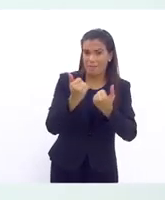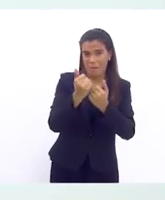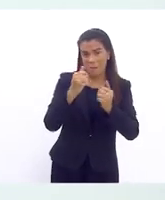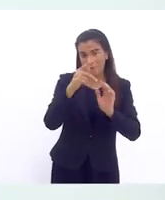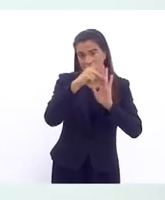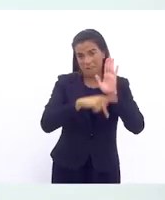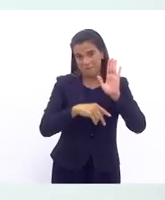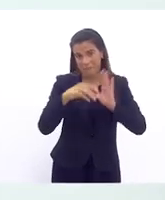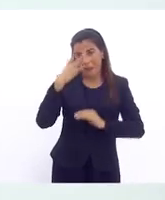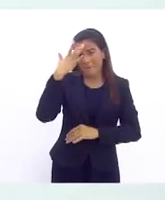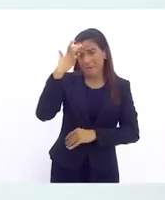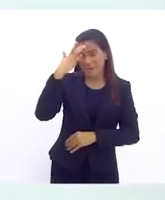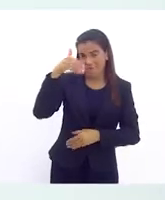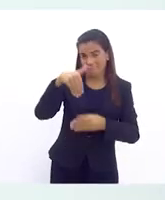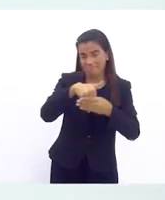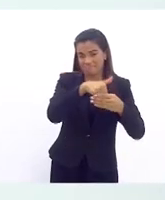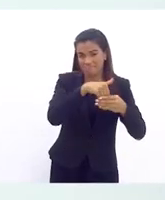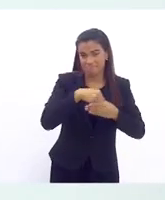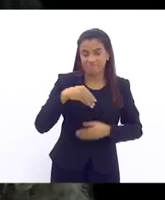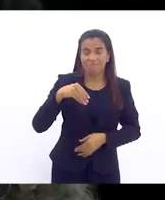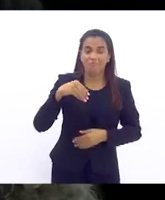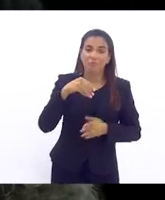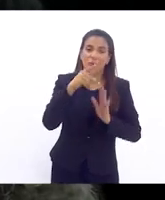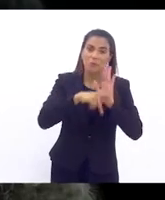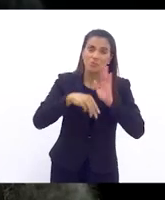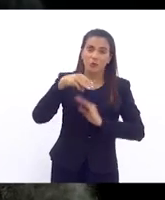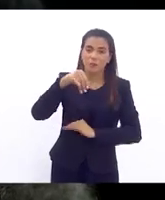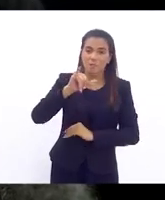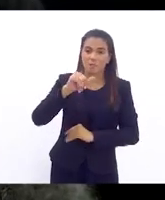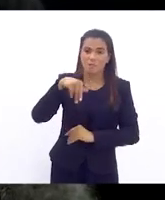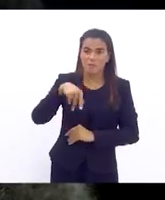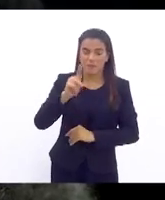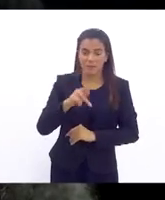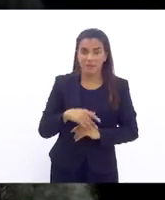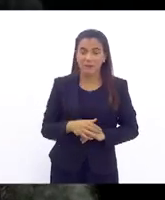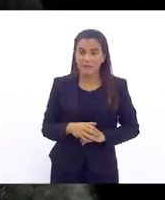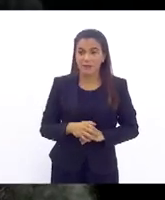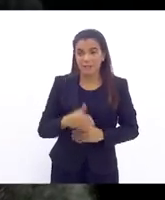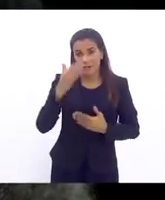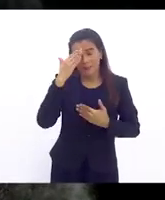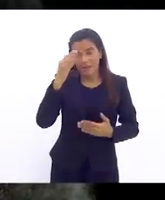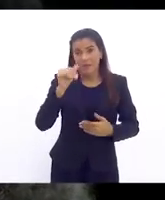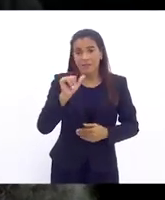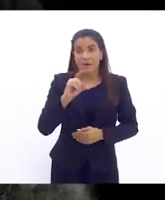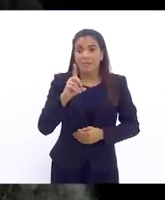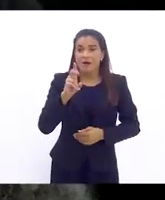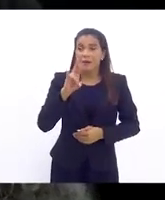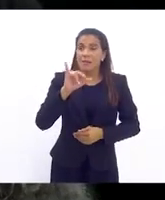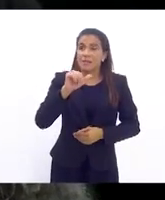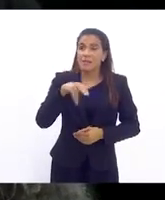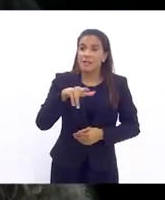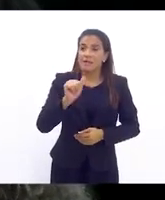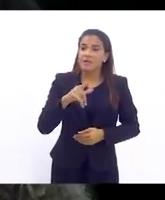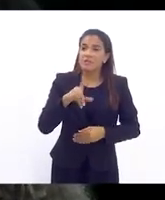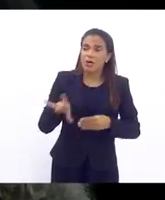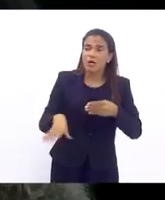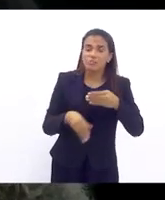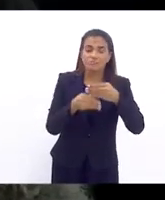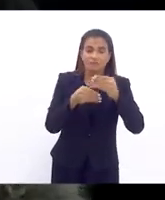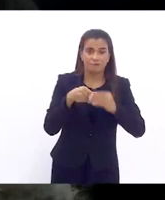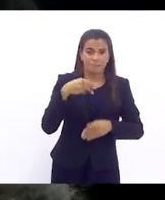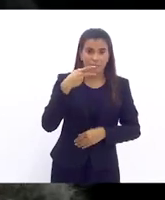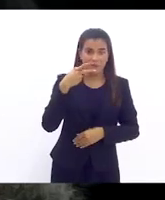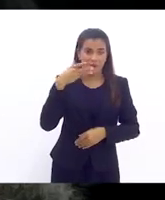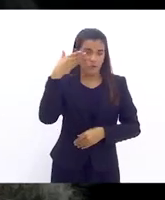do deputado Mig amanhã Obrigado Adriana só fazer uma complementação aqui na fala